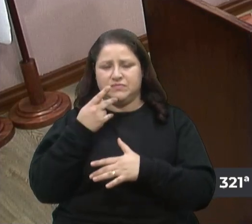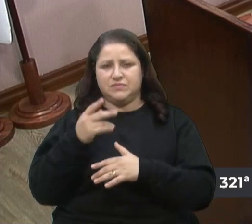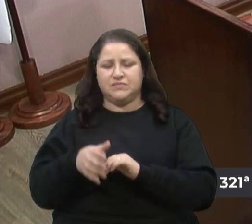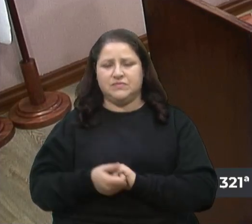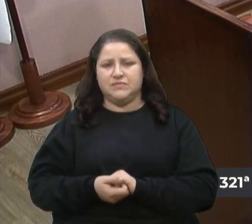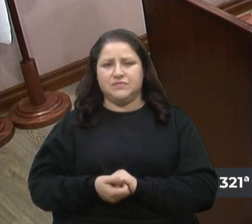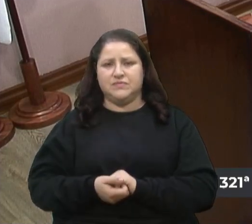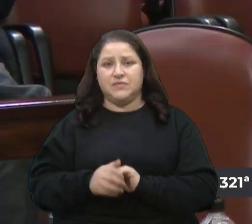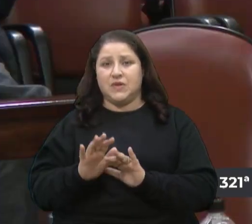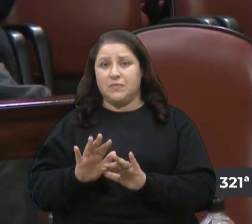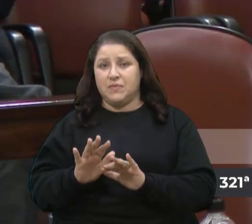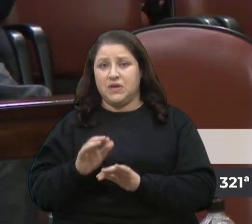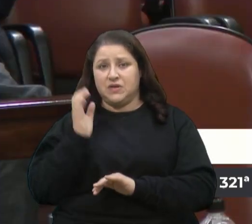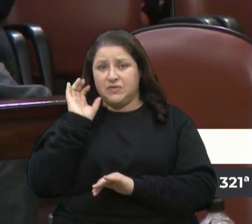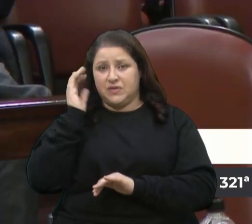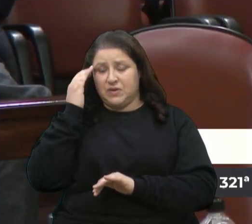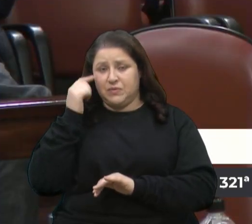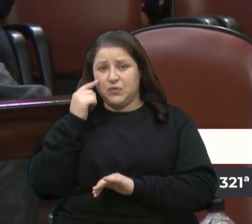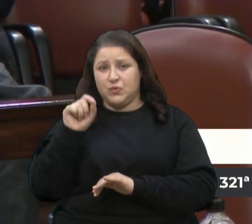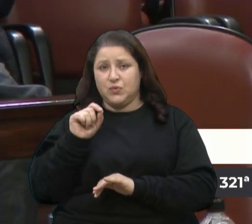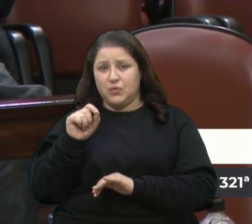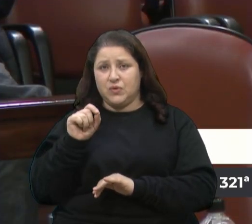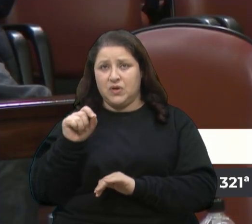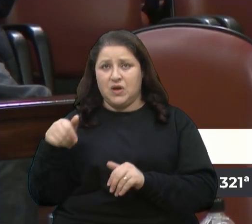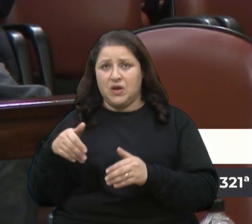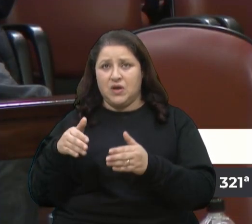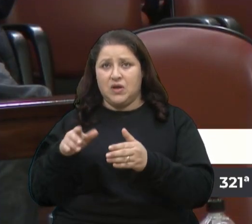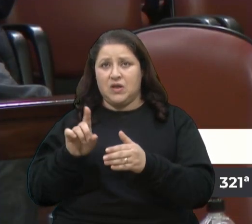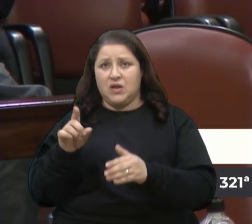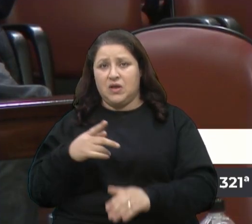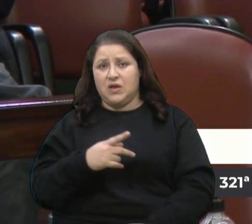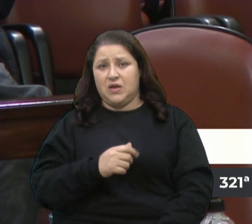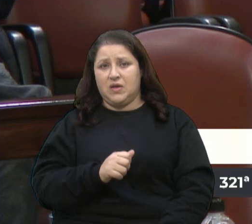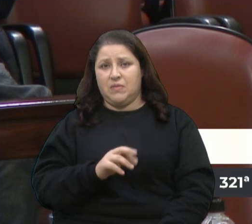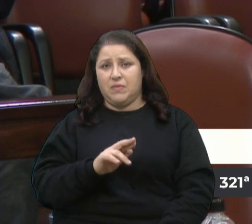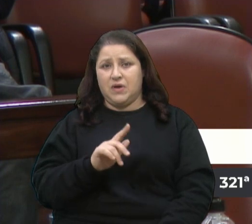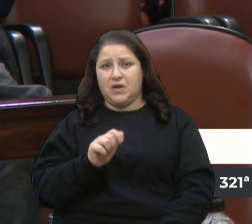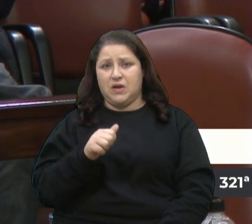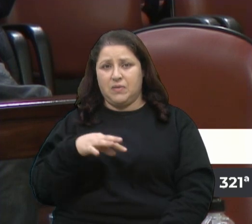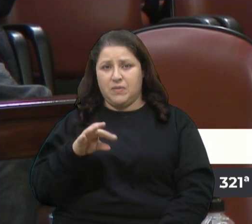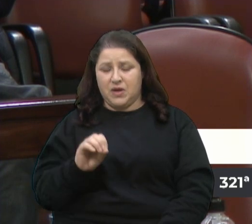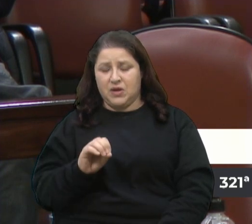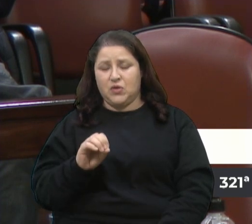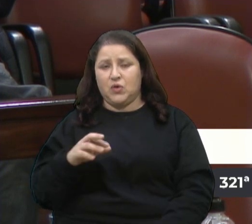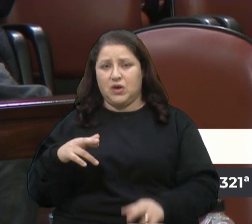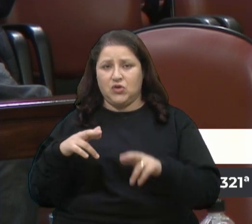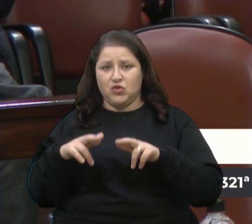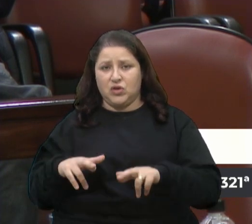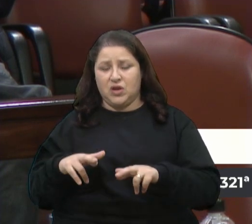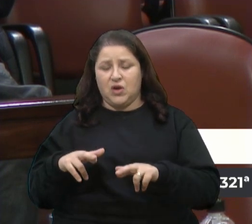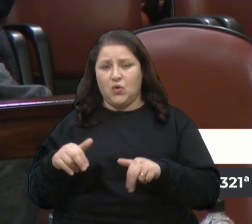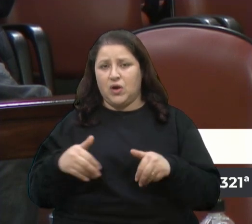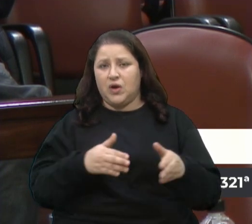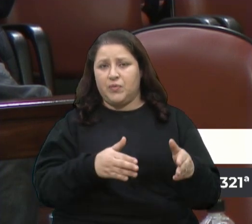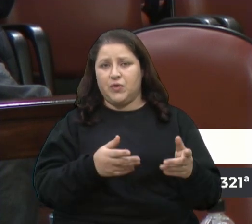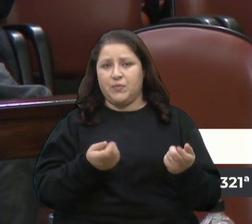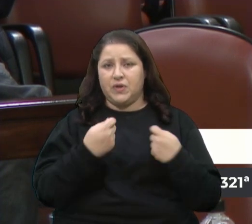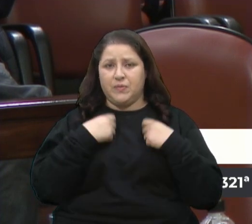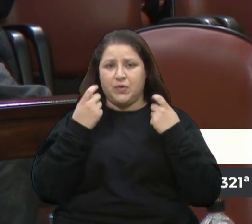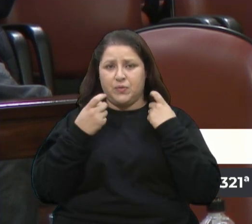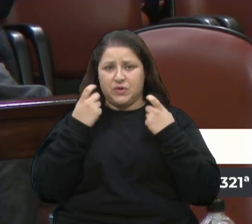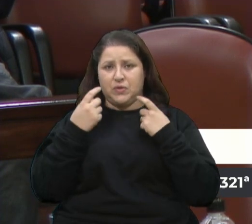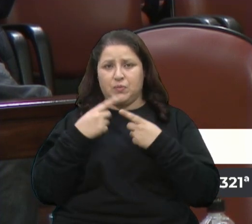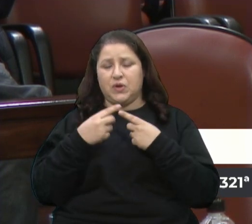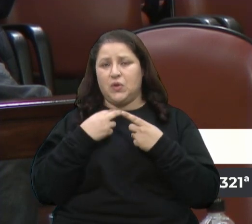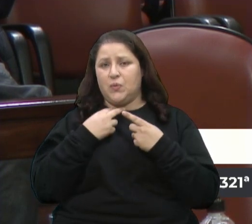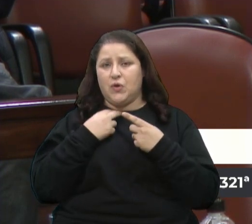vereador Felipe, o rumo que está tomando o Parlamento Regional me preocupa. Porque nós não podemos transformar o parlamento